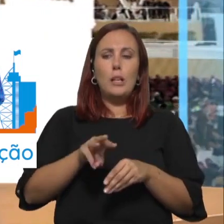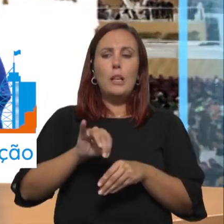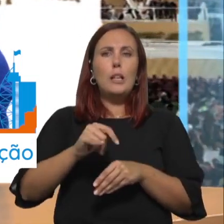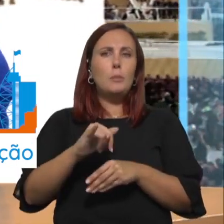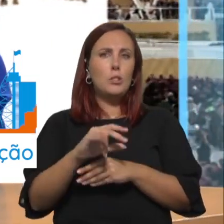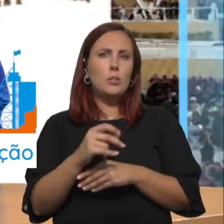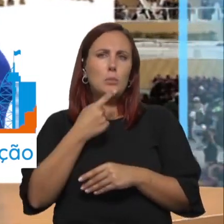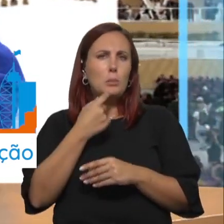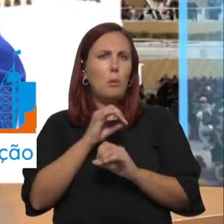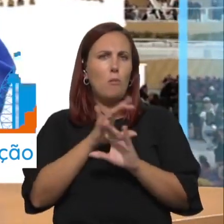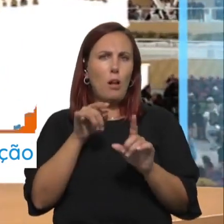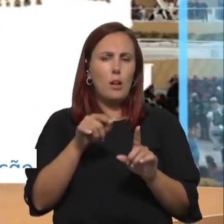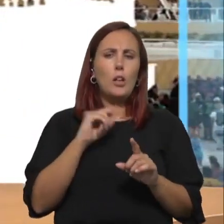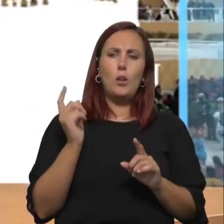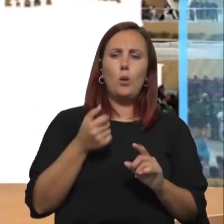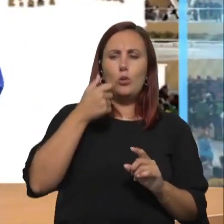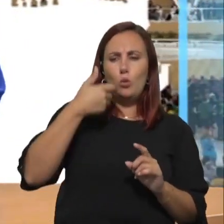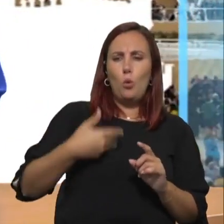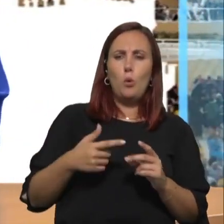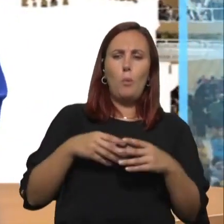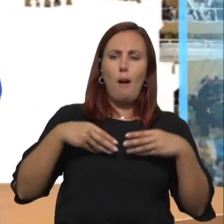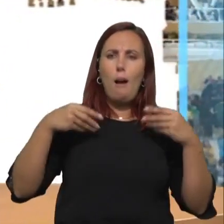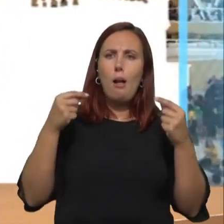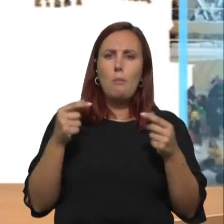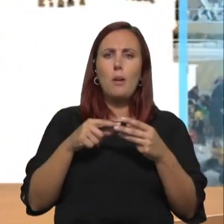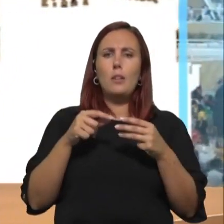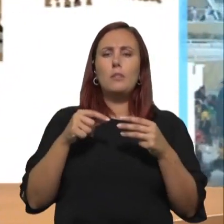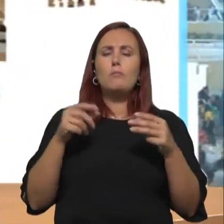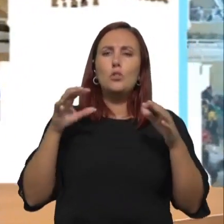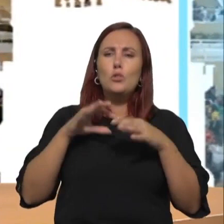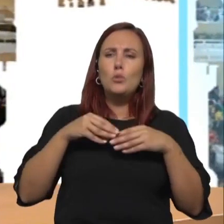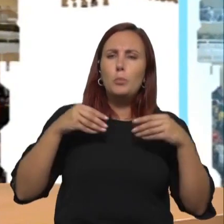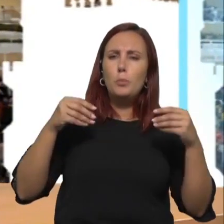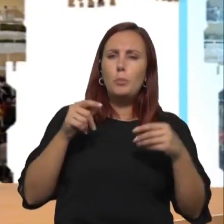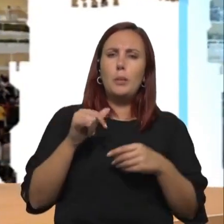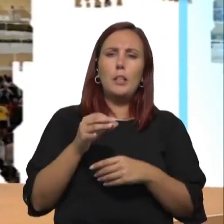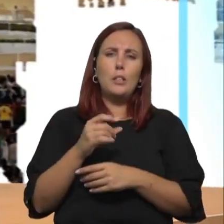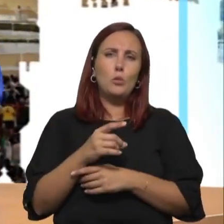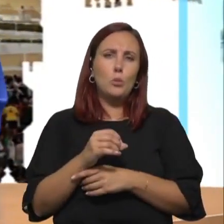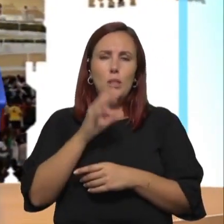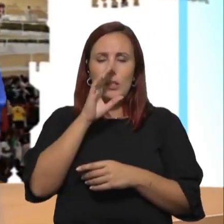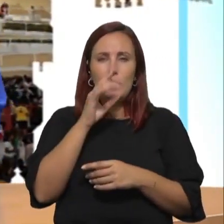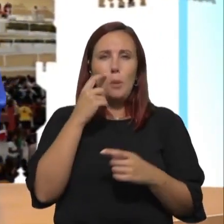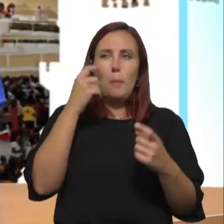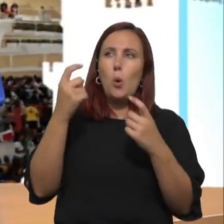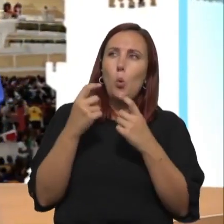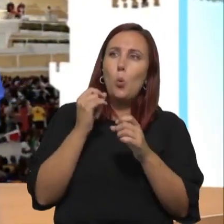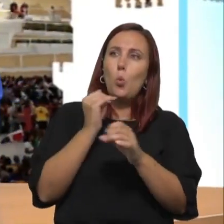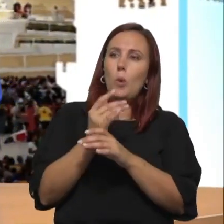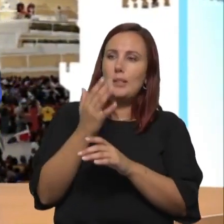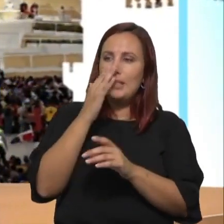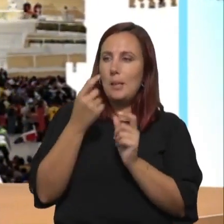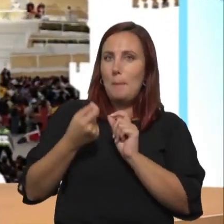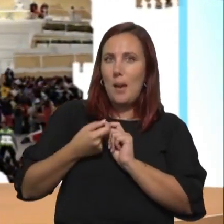bem. Nós somos corpo, alma e espírito. E, portanto, sempre que eu procuro o outro que me está mais próximo e,